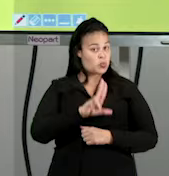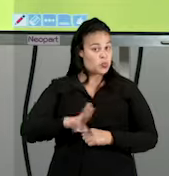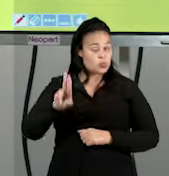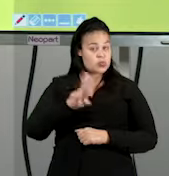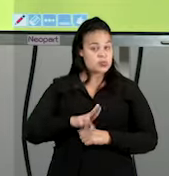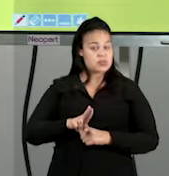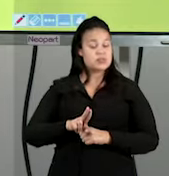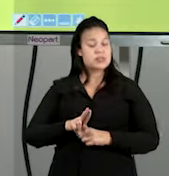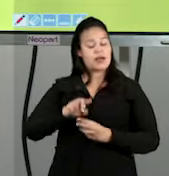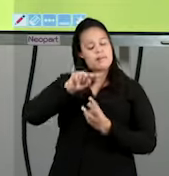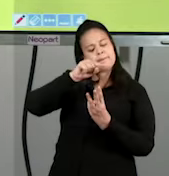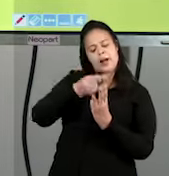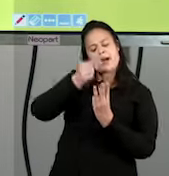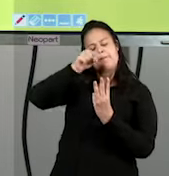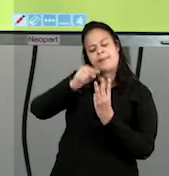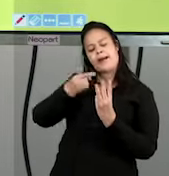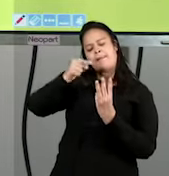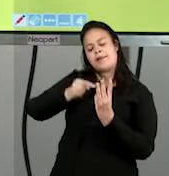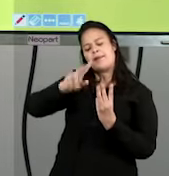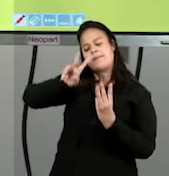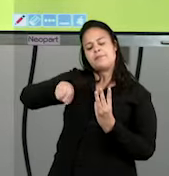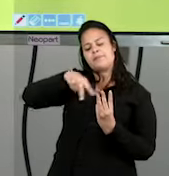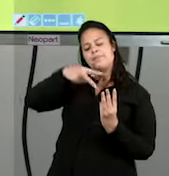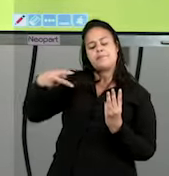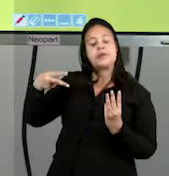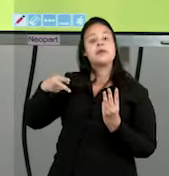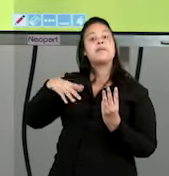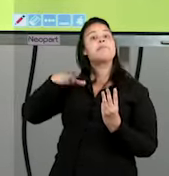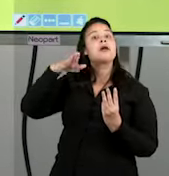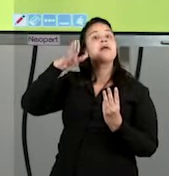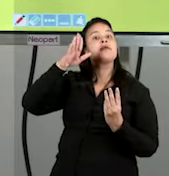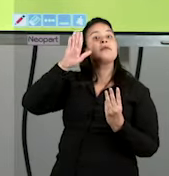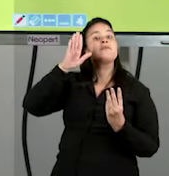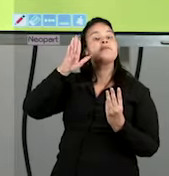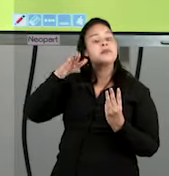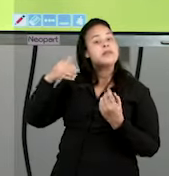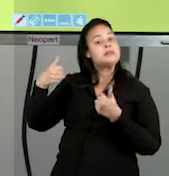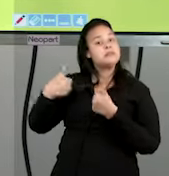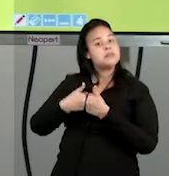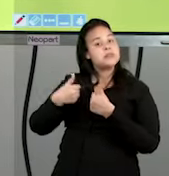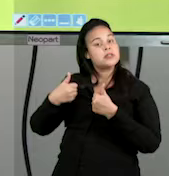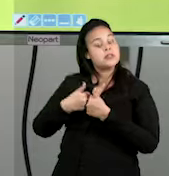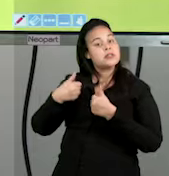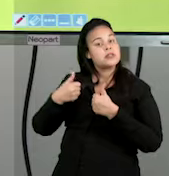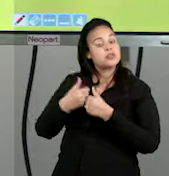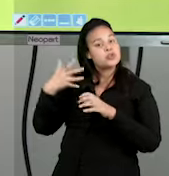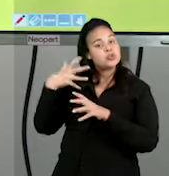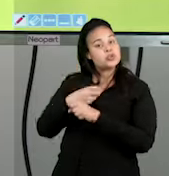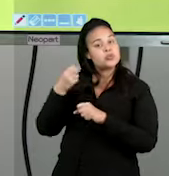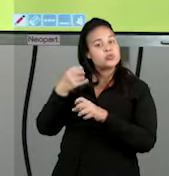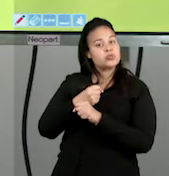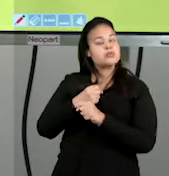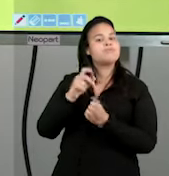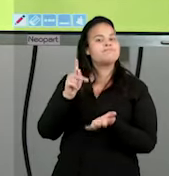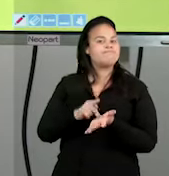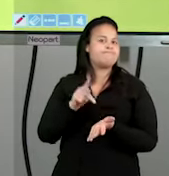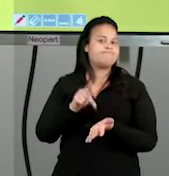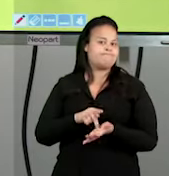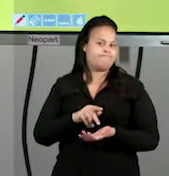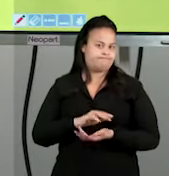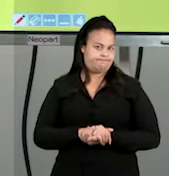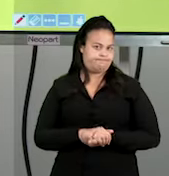de casas decimais do π, mais eu vou aproximar o meu cálculo da